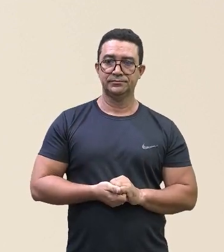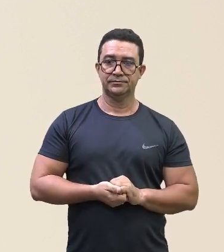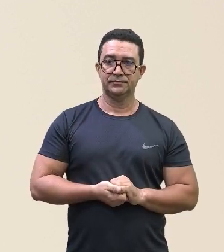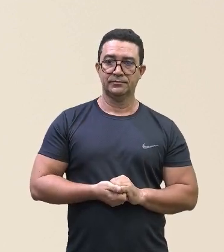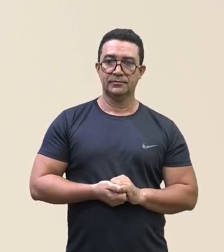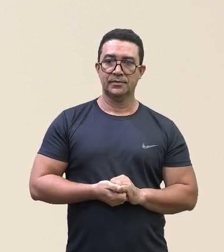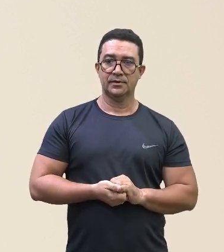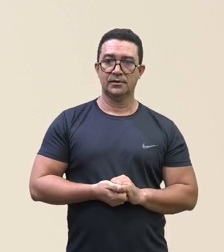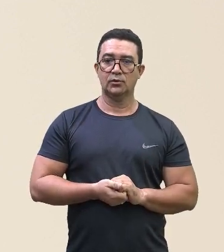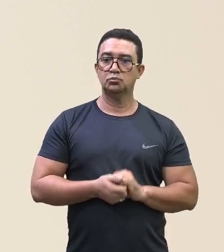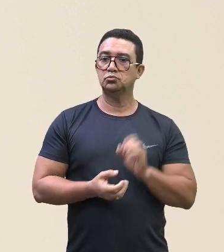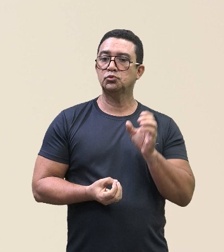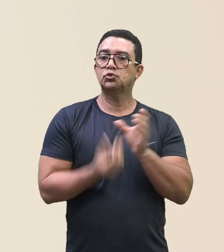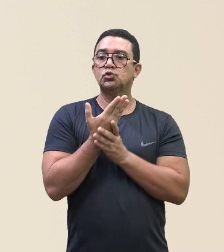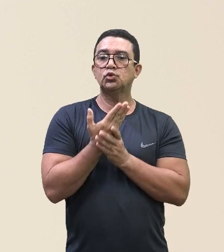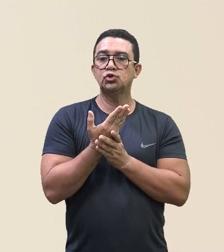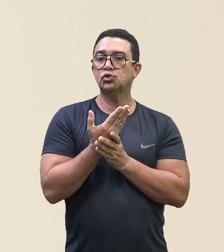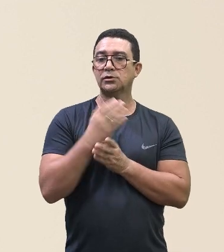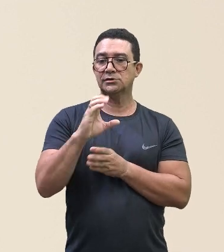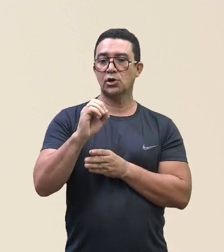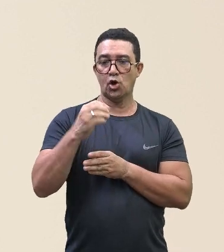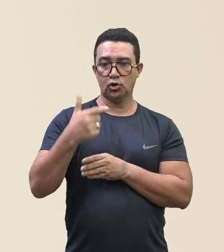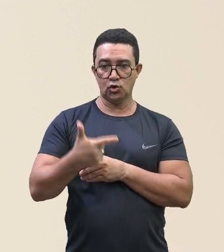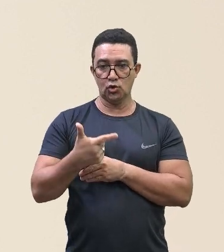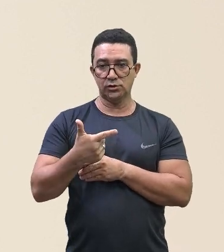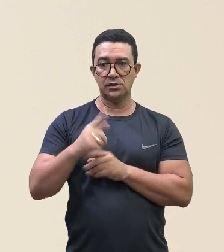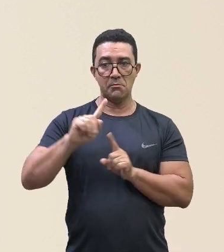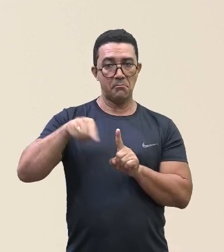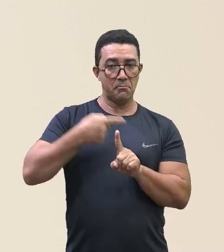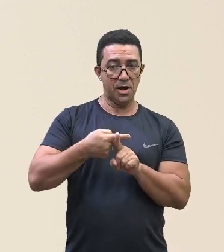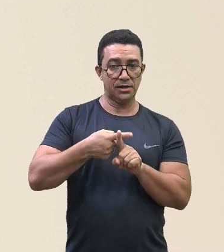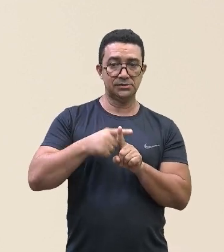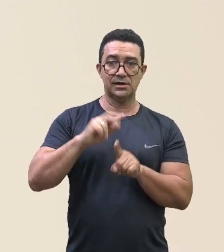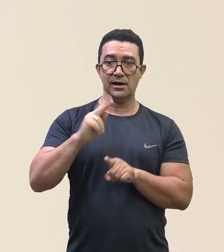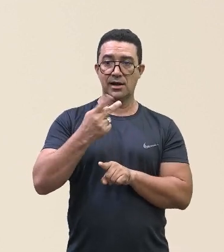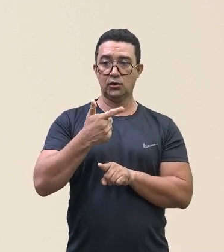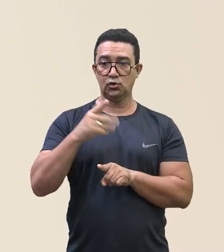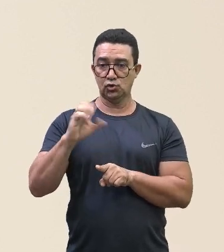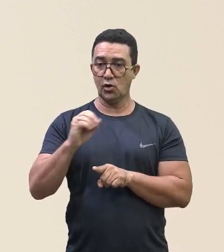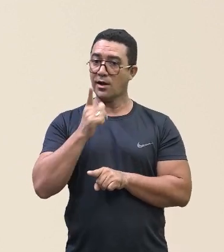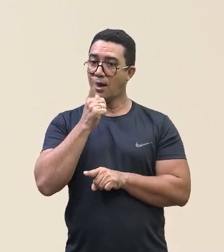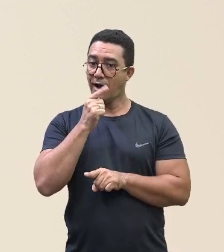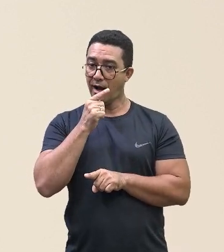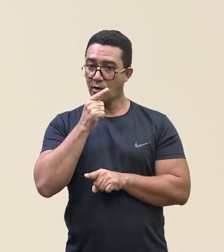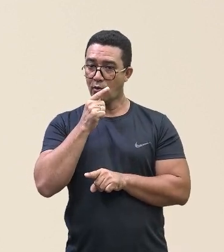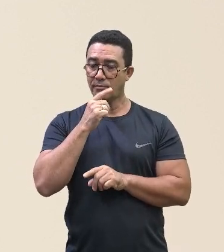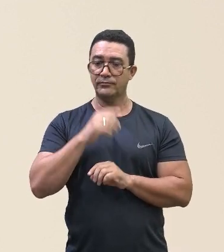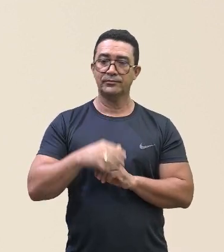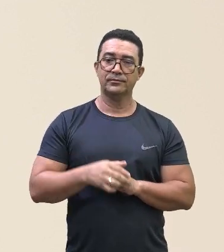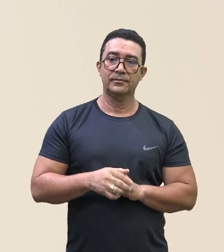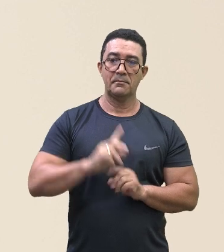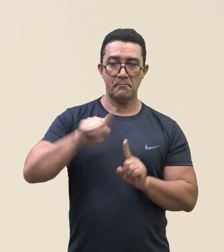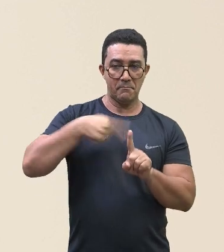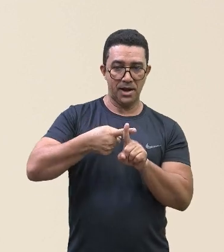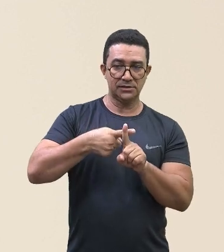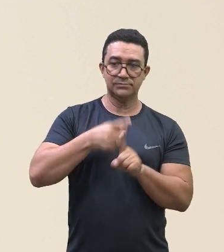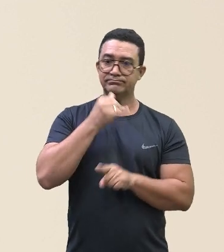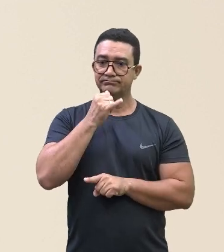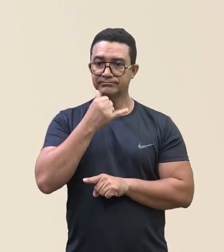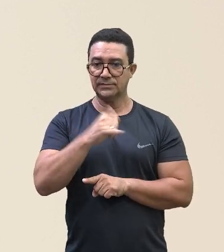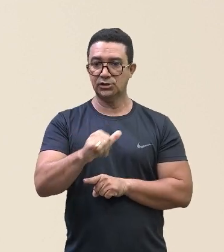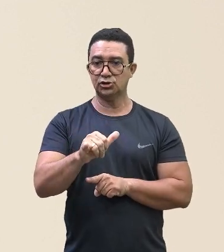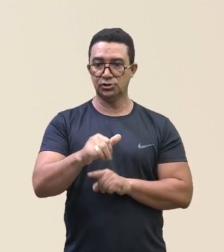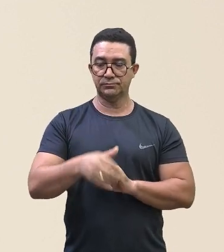O2, formando o CO2, gás carbônico, a água, que também é um dos produtos da combustão, e